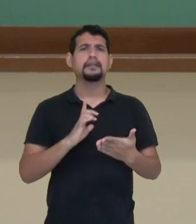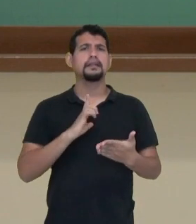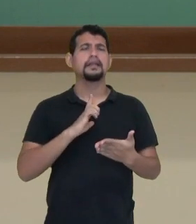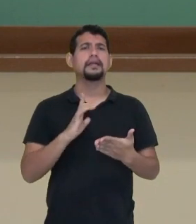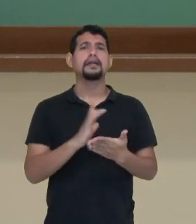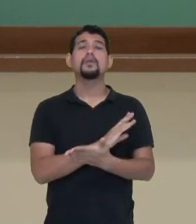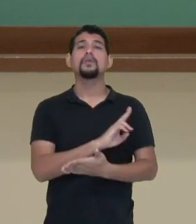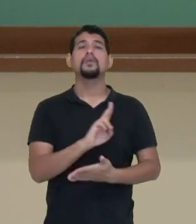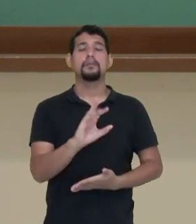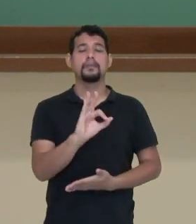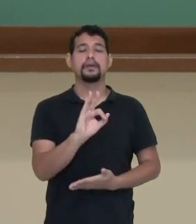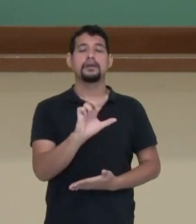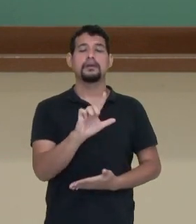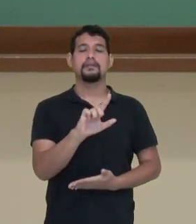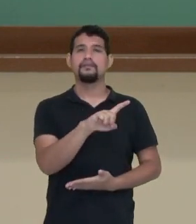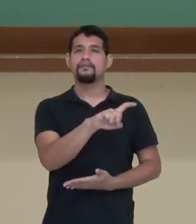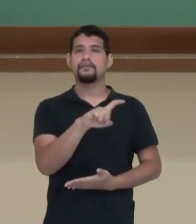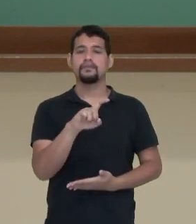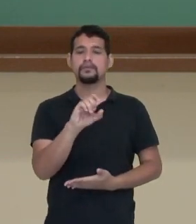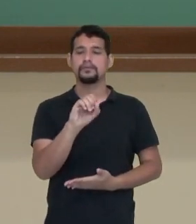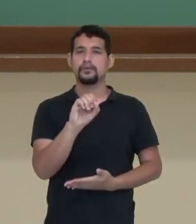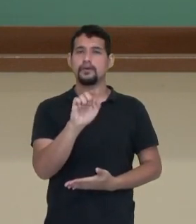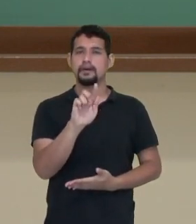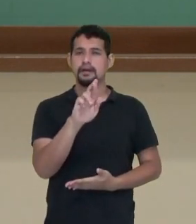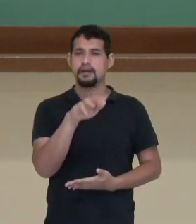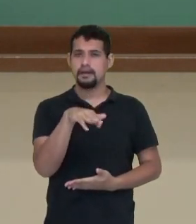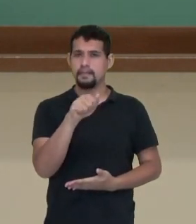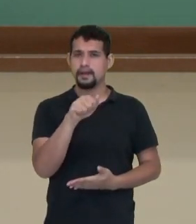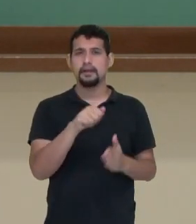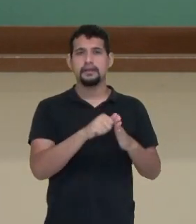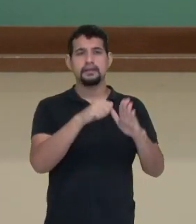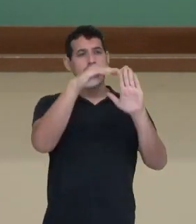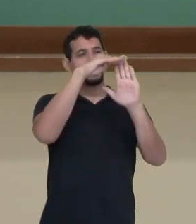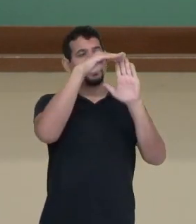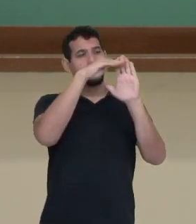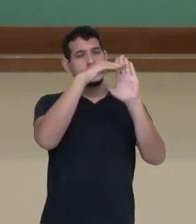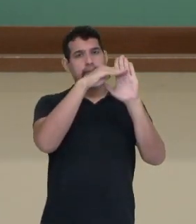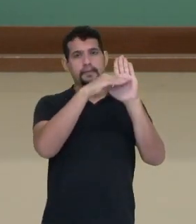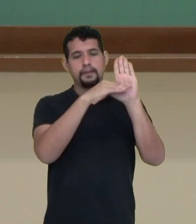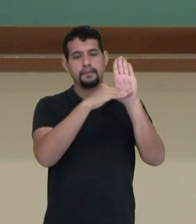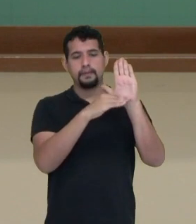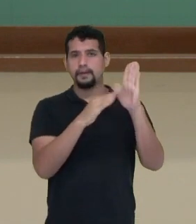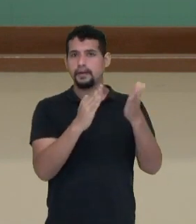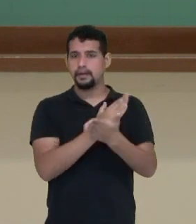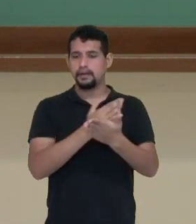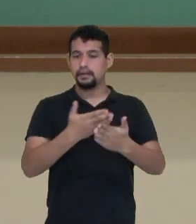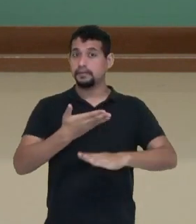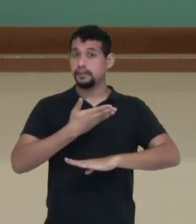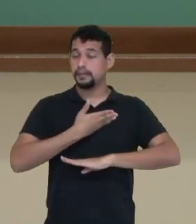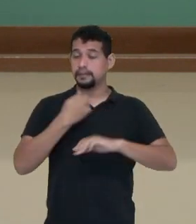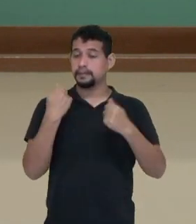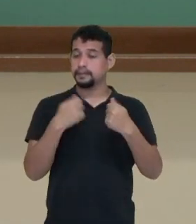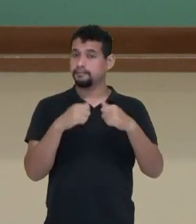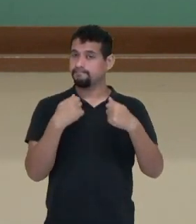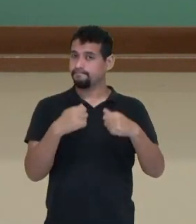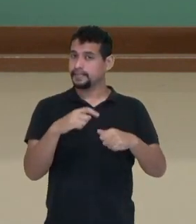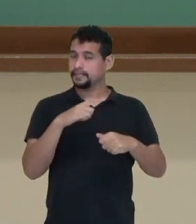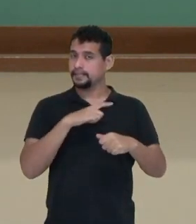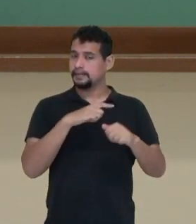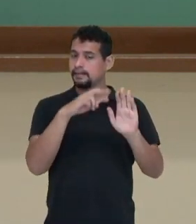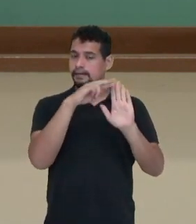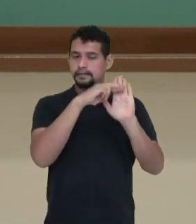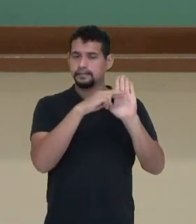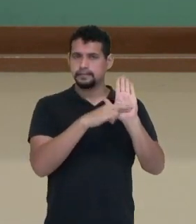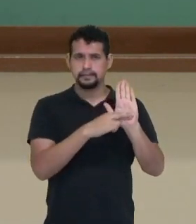um fluxograma, um passo a passo de situações ali que devem ser obedecidas, de regrinhas, ok? Faço a primeira,